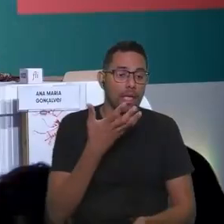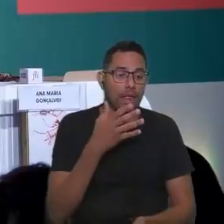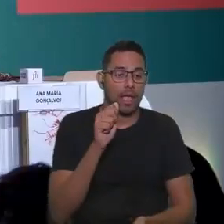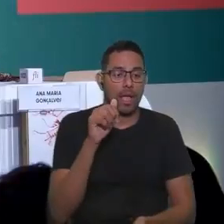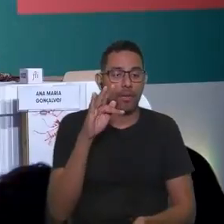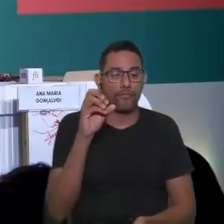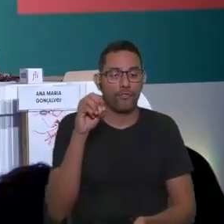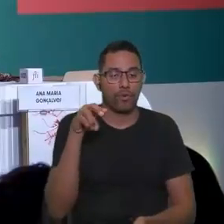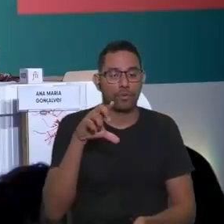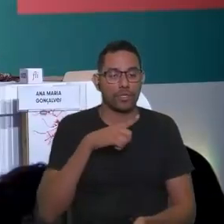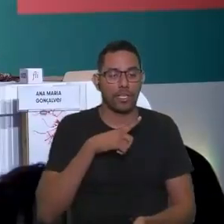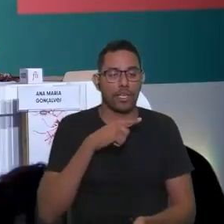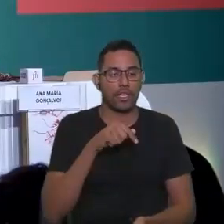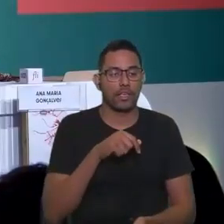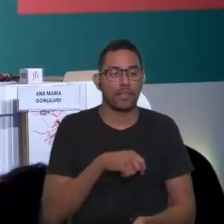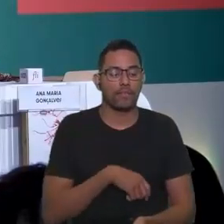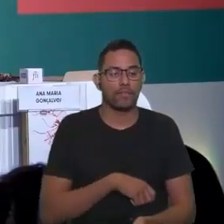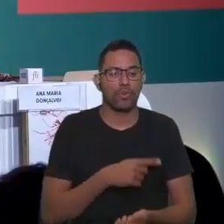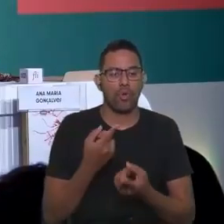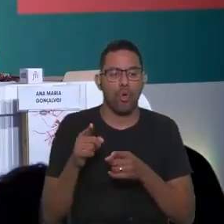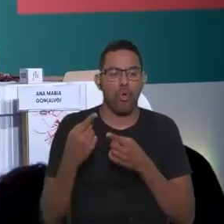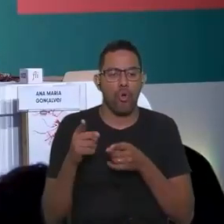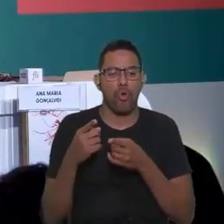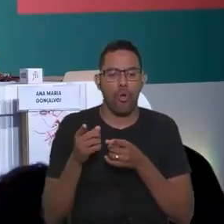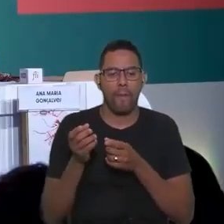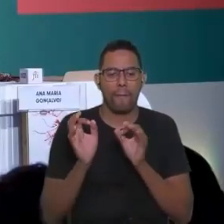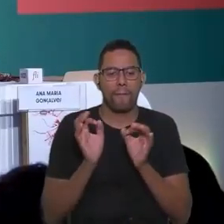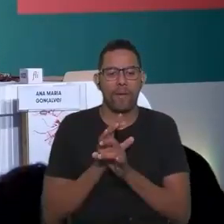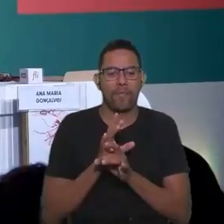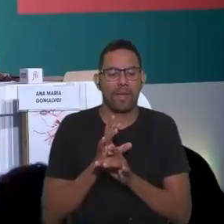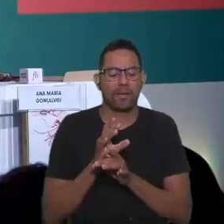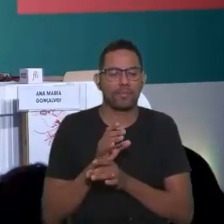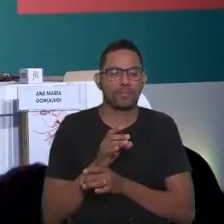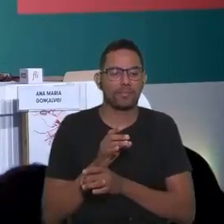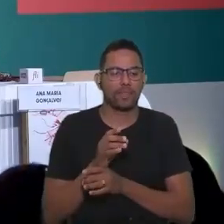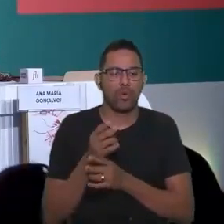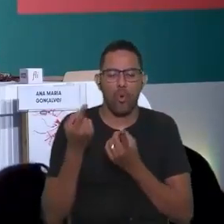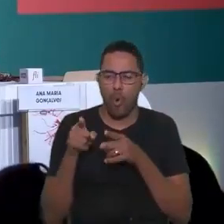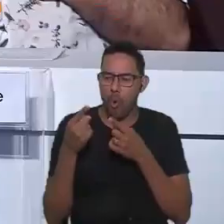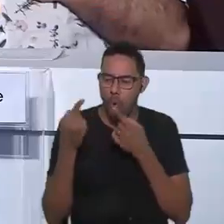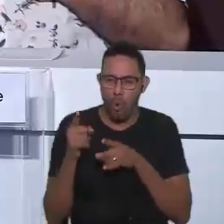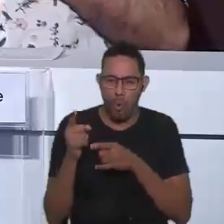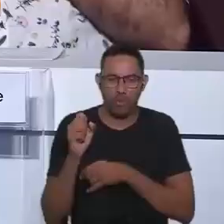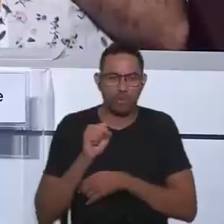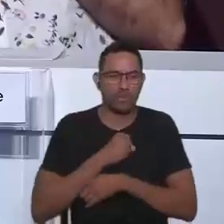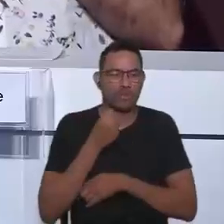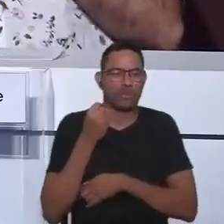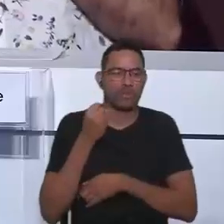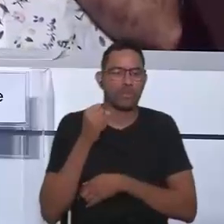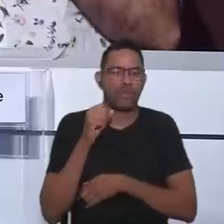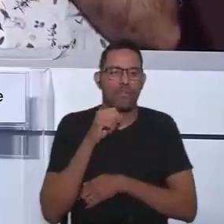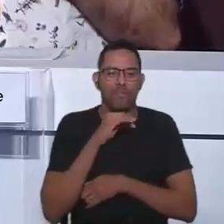Afonso estivesse aqui, porque eu ia encher o saco dele. Eu estava tão preparado para ser agressivo, horroroso,